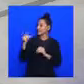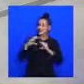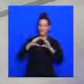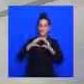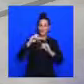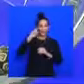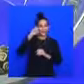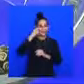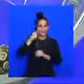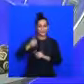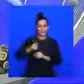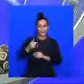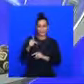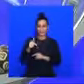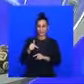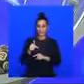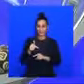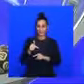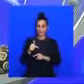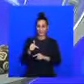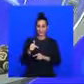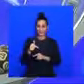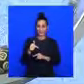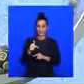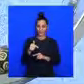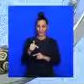preta, número 7.